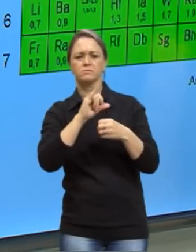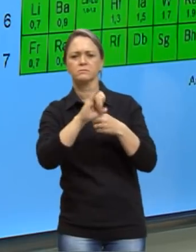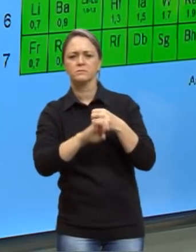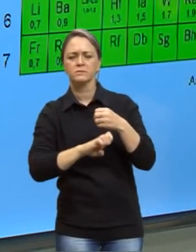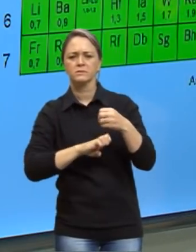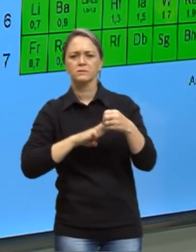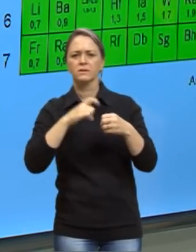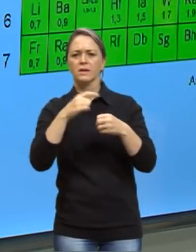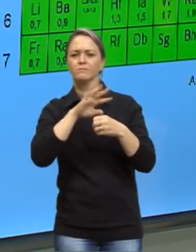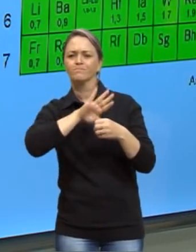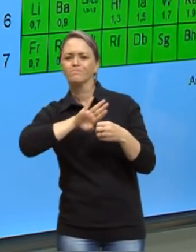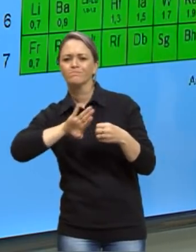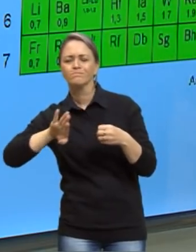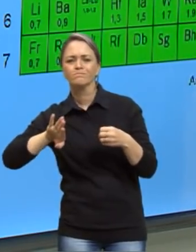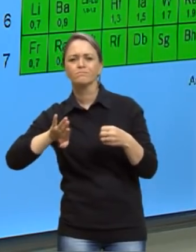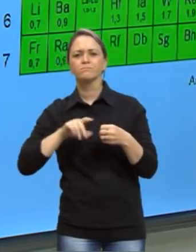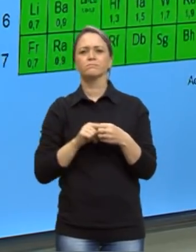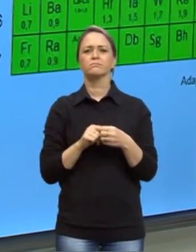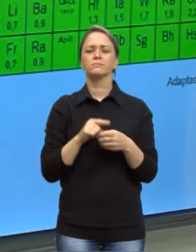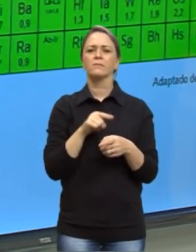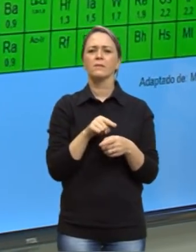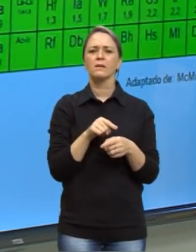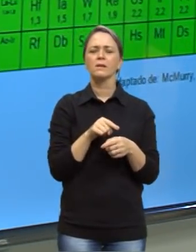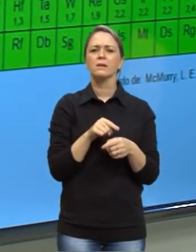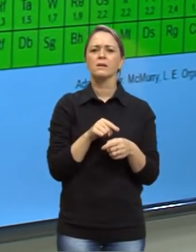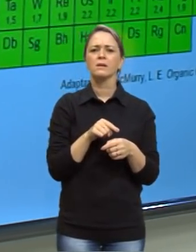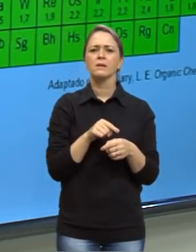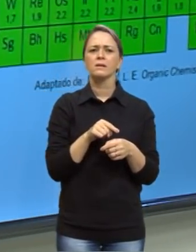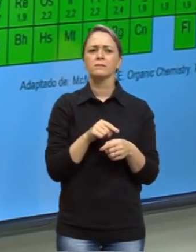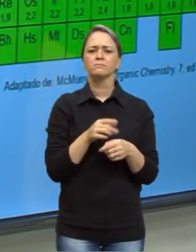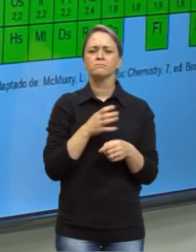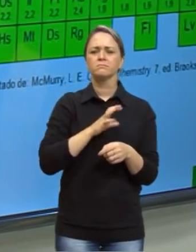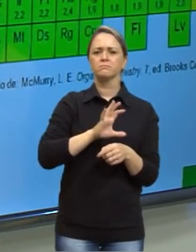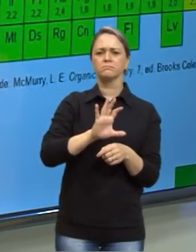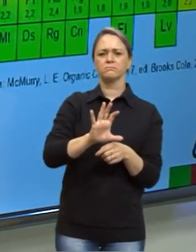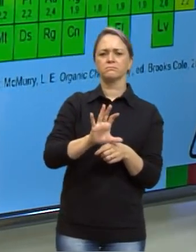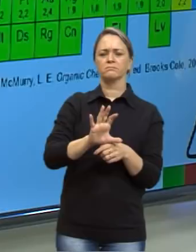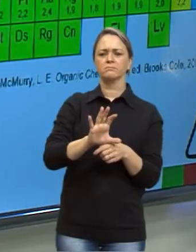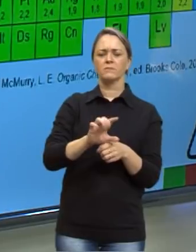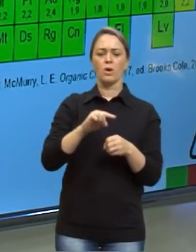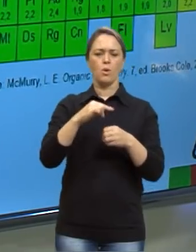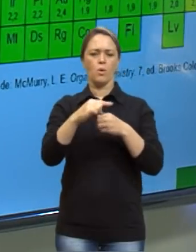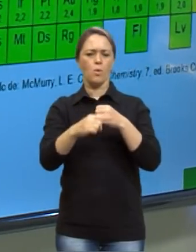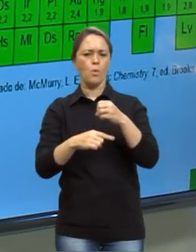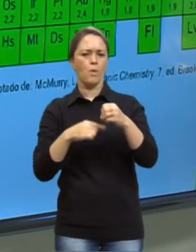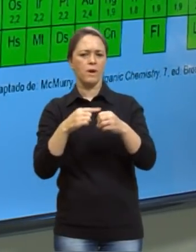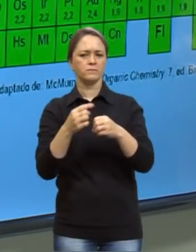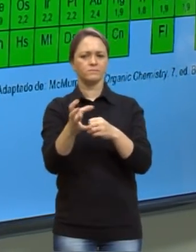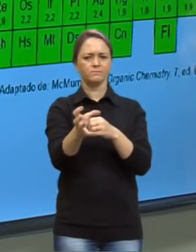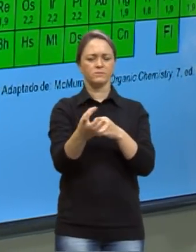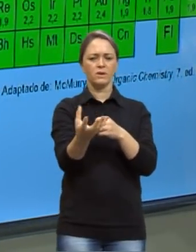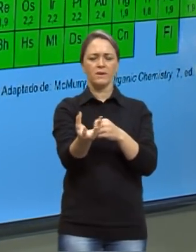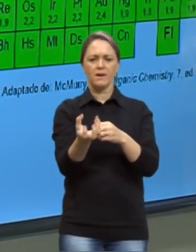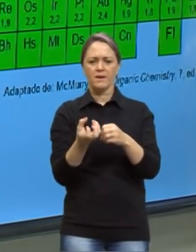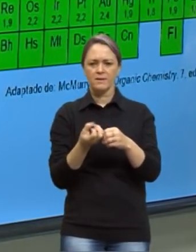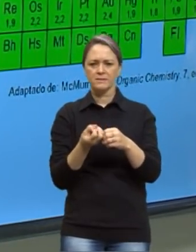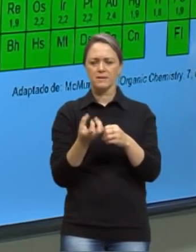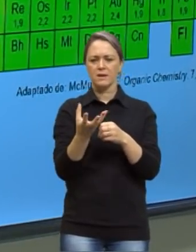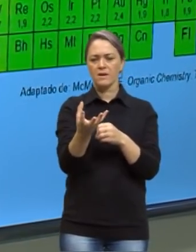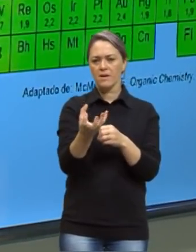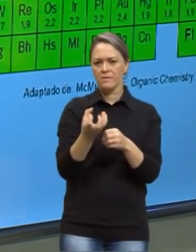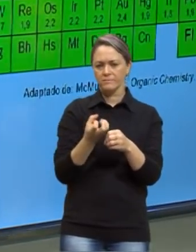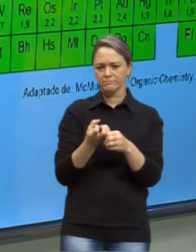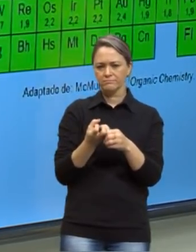ao contrário disso e aí a a tendência do átomo de receber elétrons ou seja